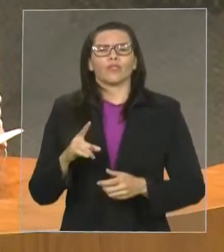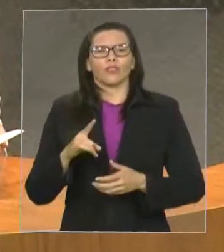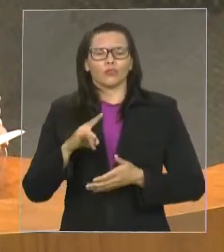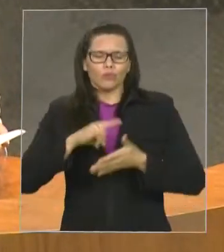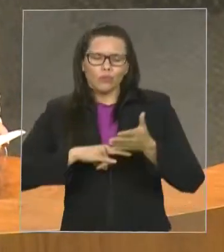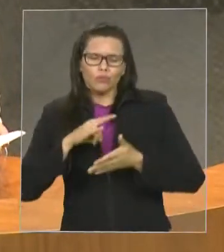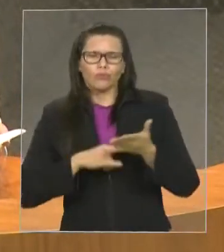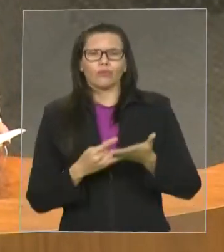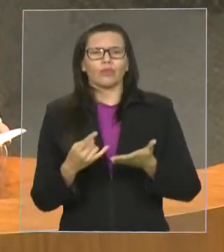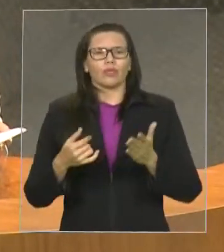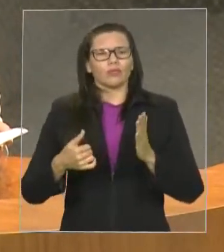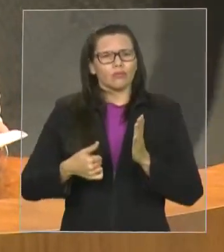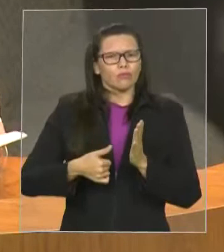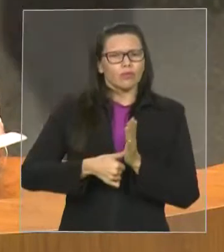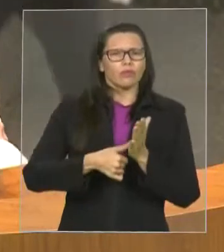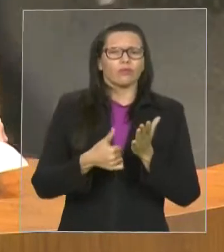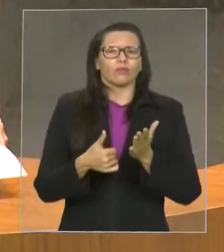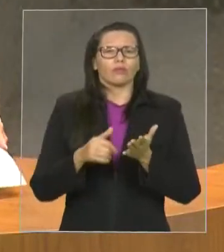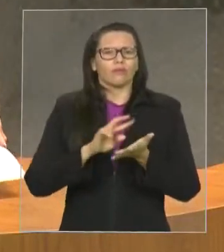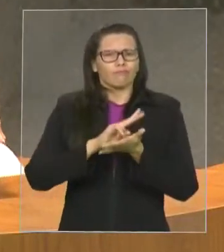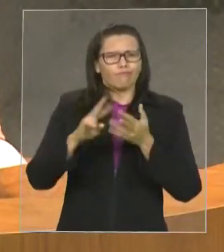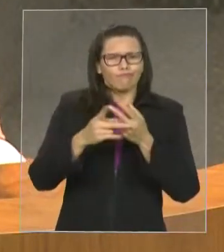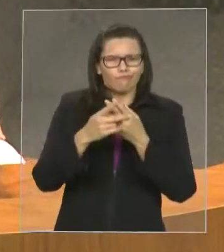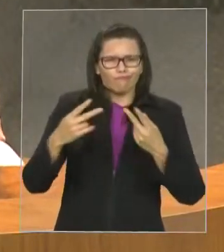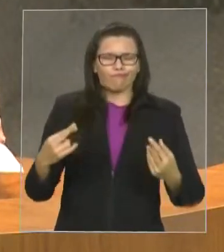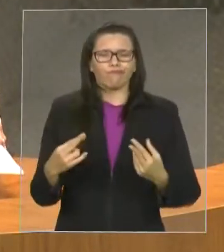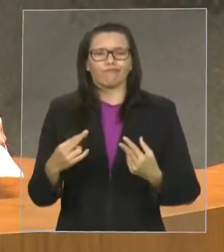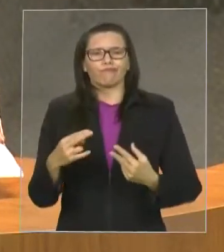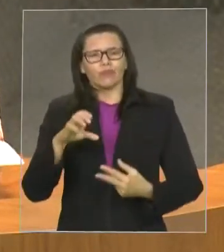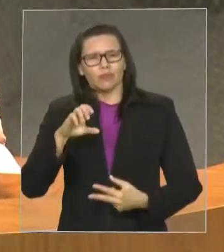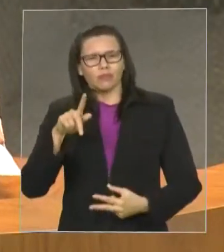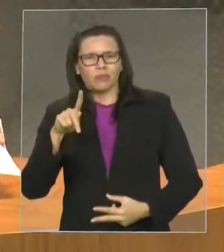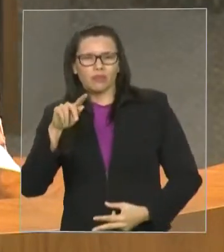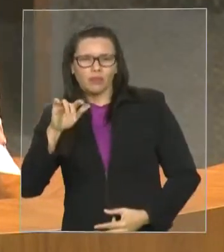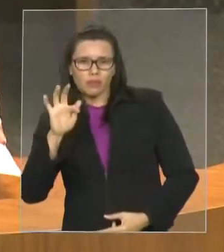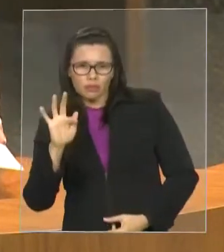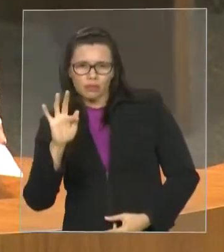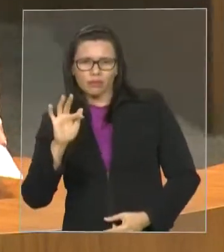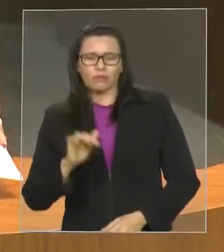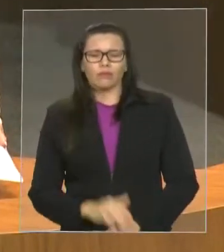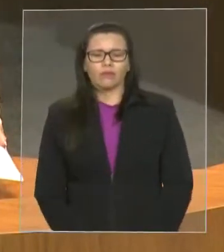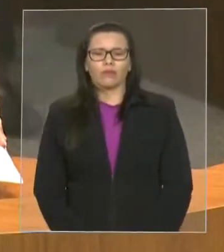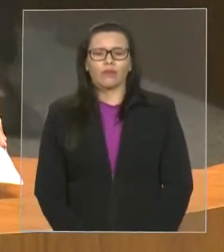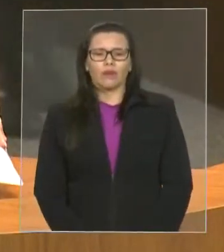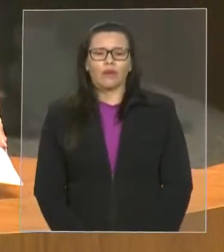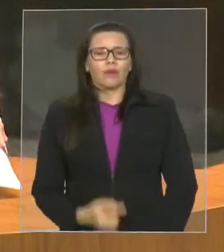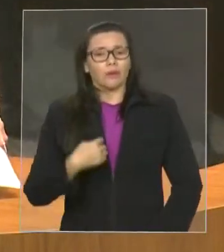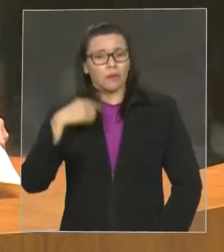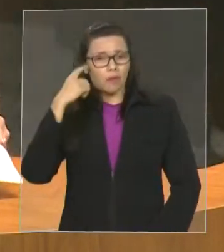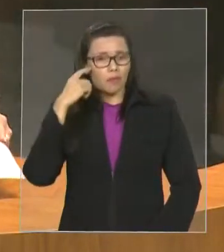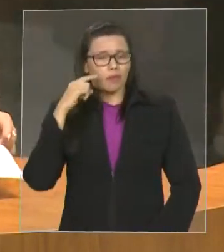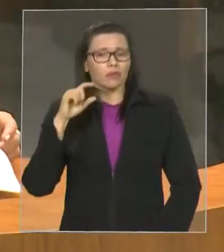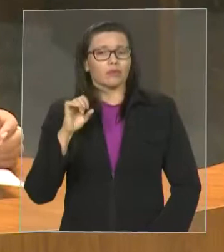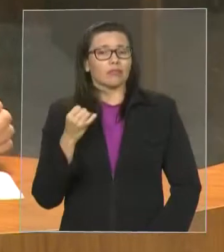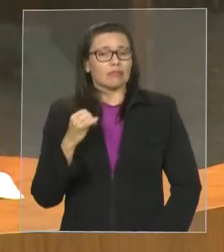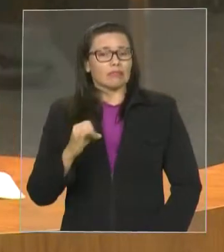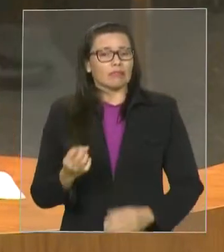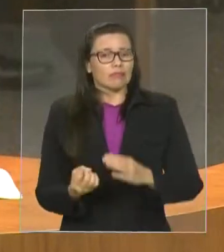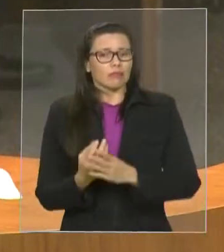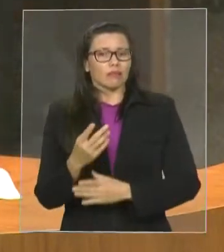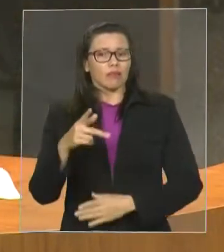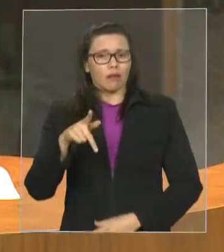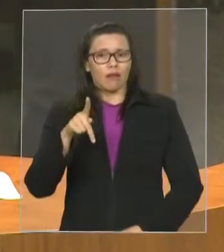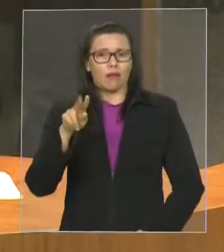destacar aqui a importância dessa instituição, que atenderá não só os cidadãos de Buriticupu, mas também os